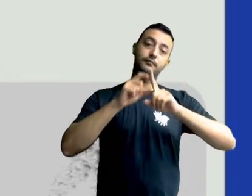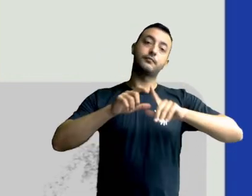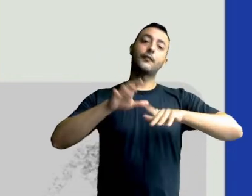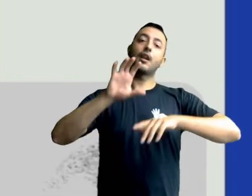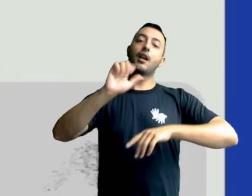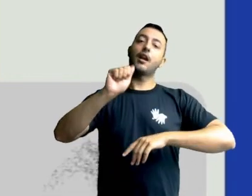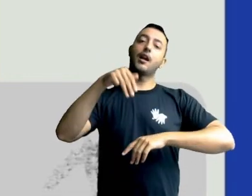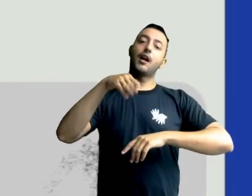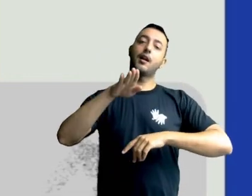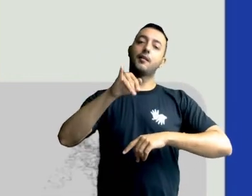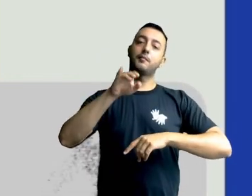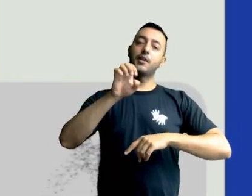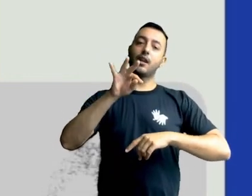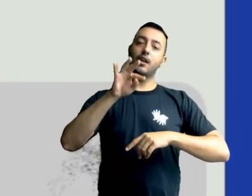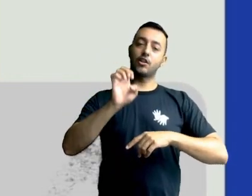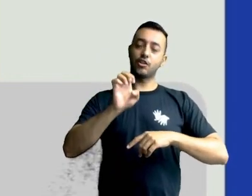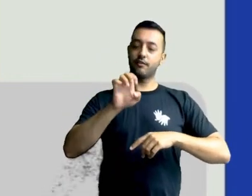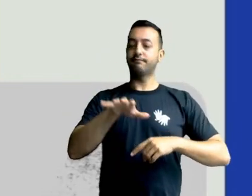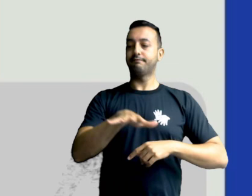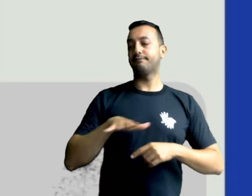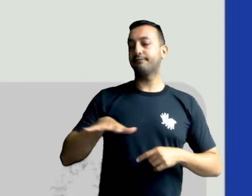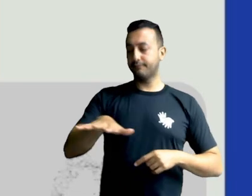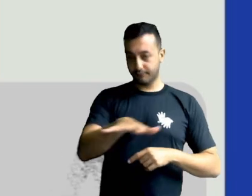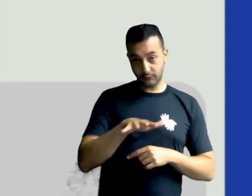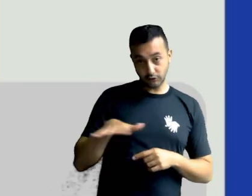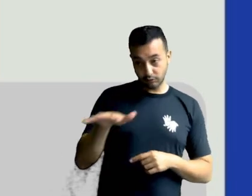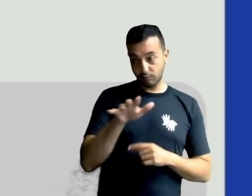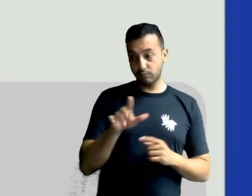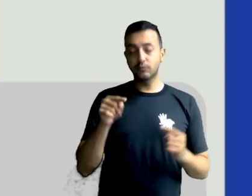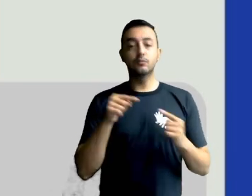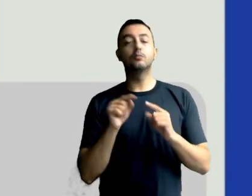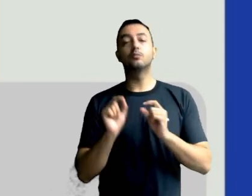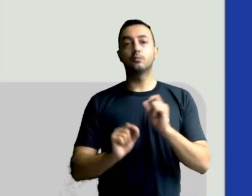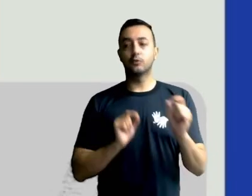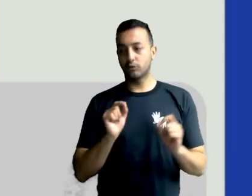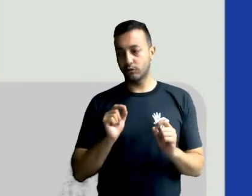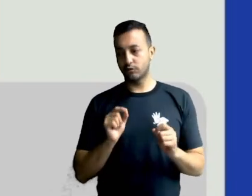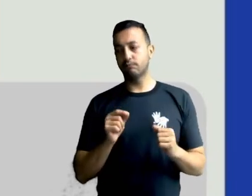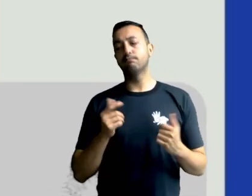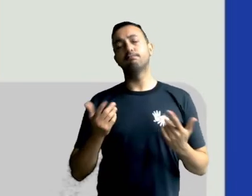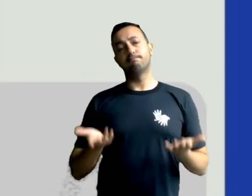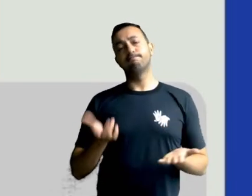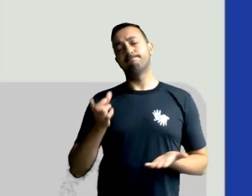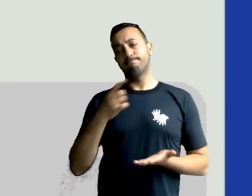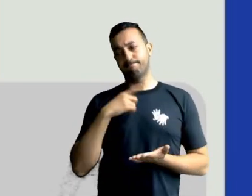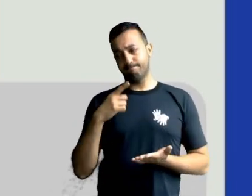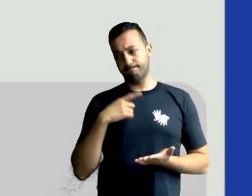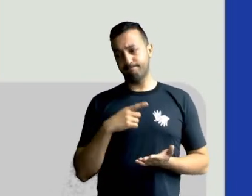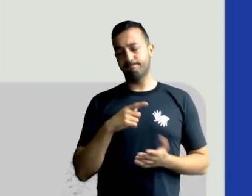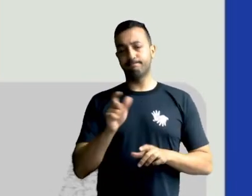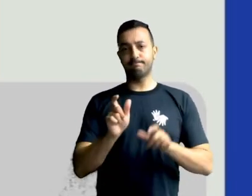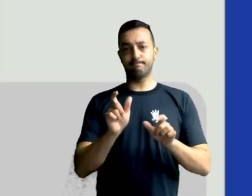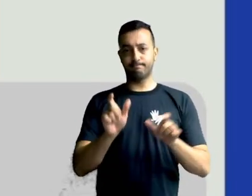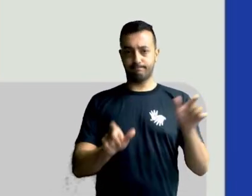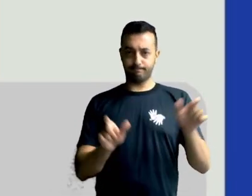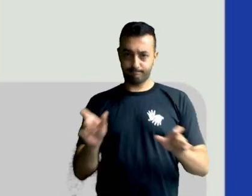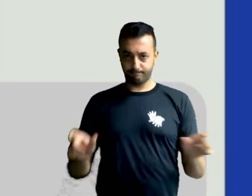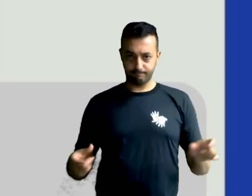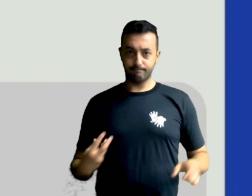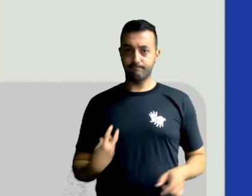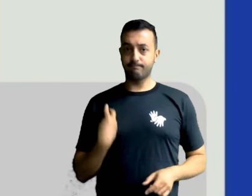palavra ambiente. O ambiente, ele é formado por quê? Ele é formado pelos